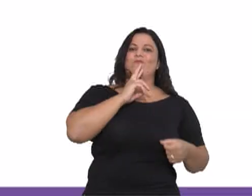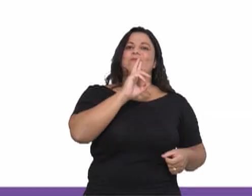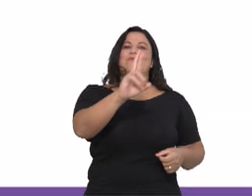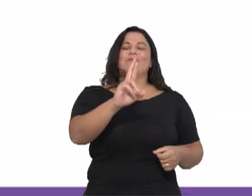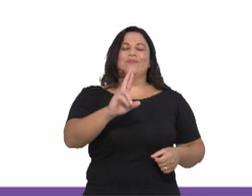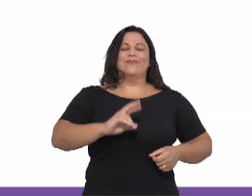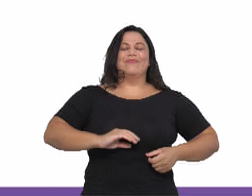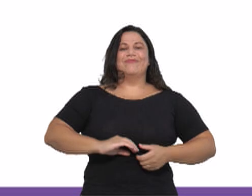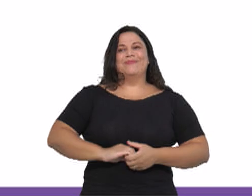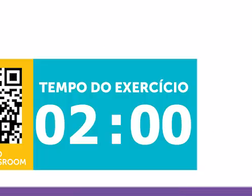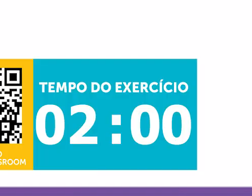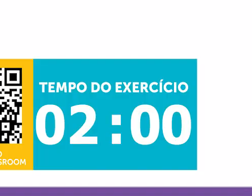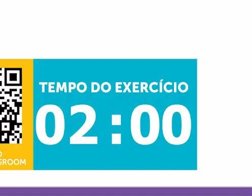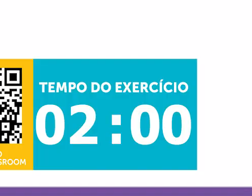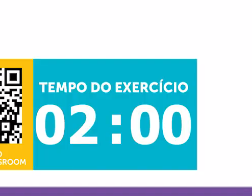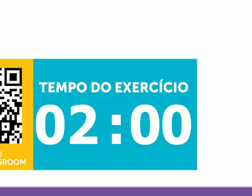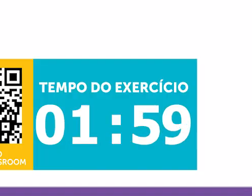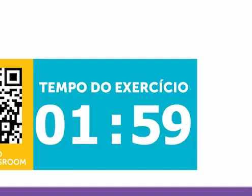quiz.